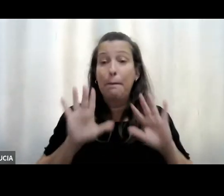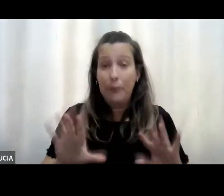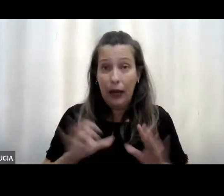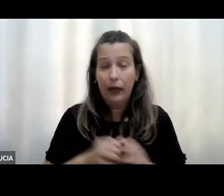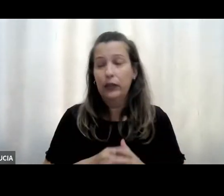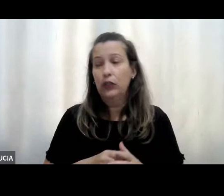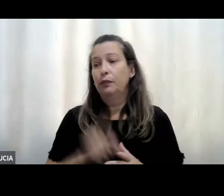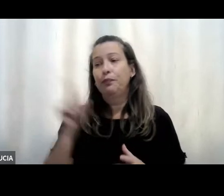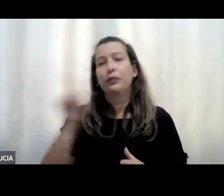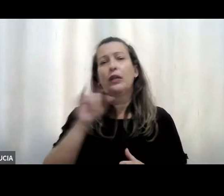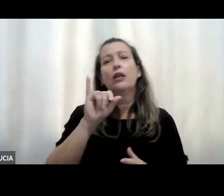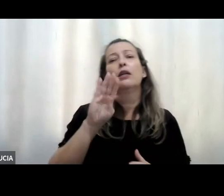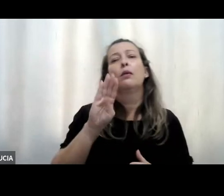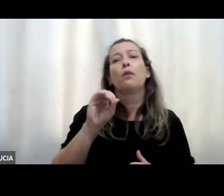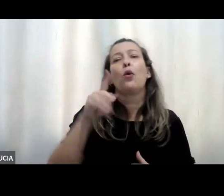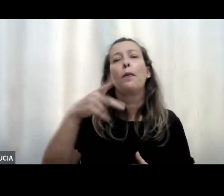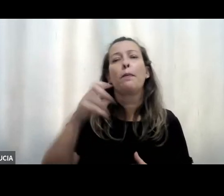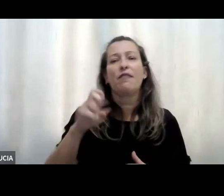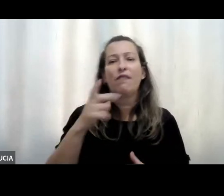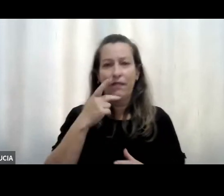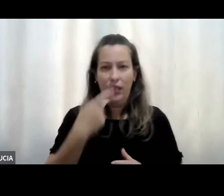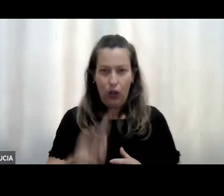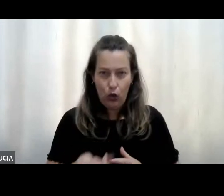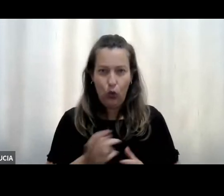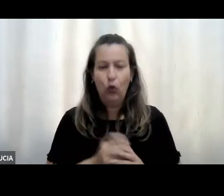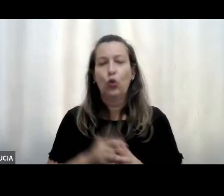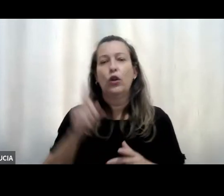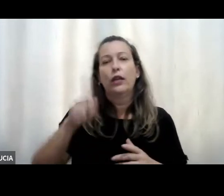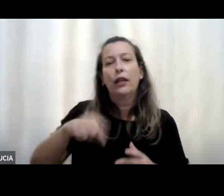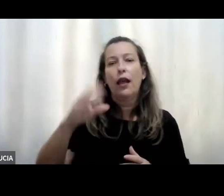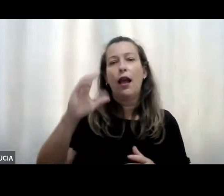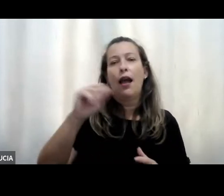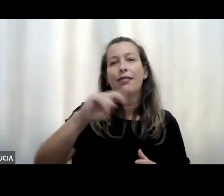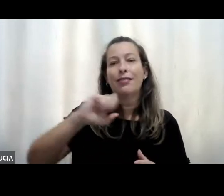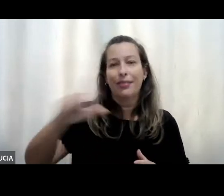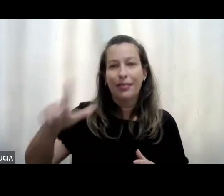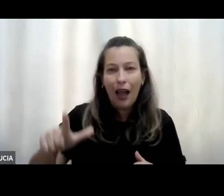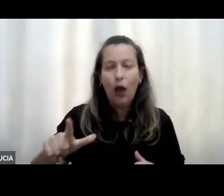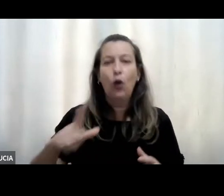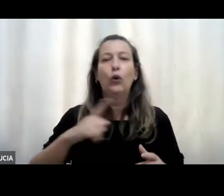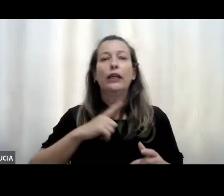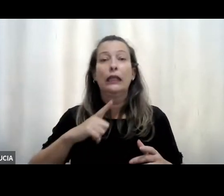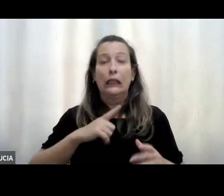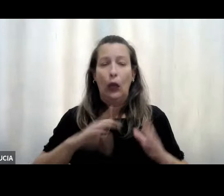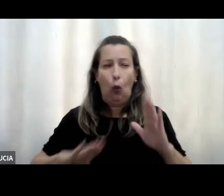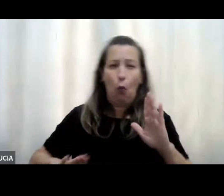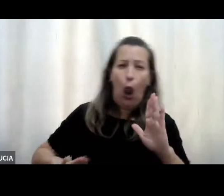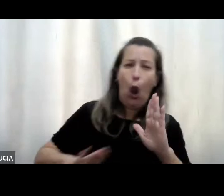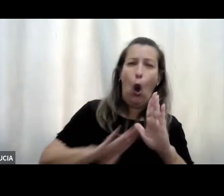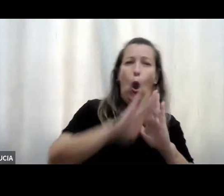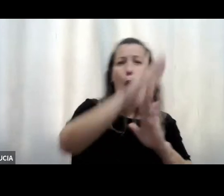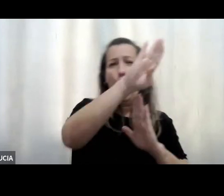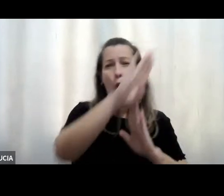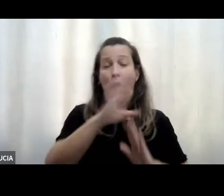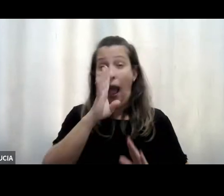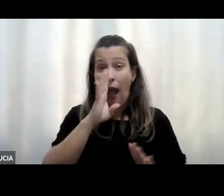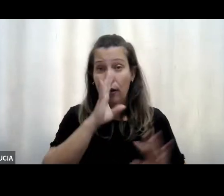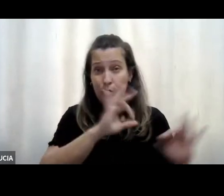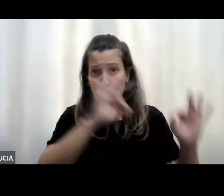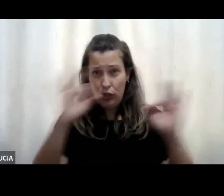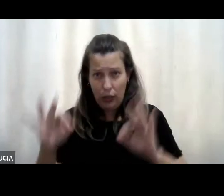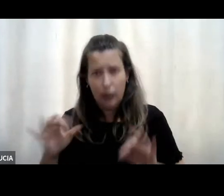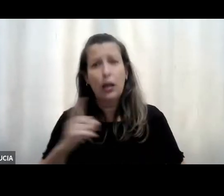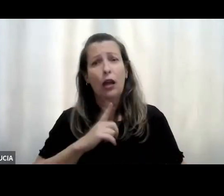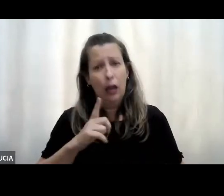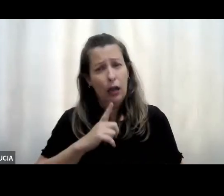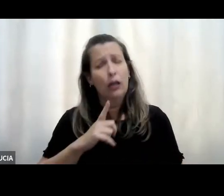para os canais que eles chamam nichados, né, que são de um nicho de audiência, a gente está com uma média bastante razoável. Para